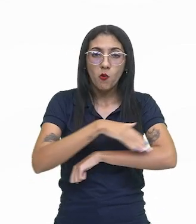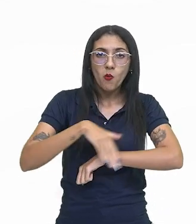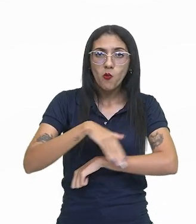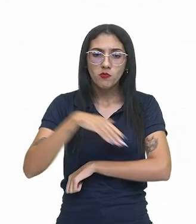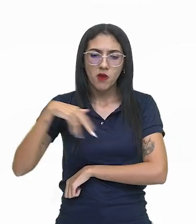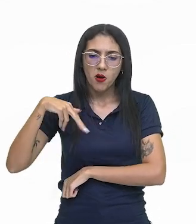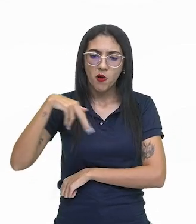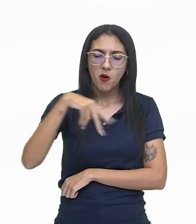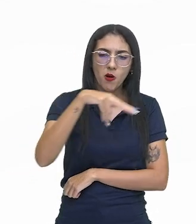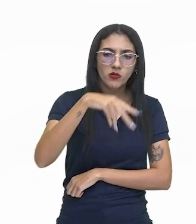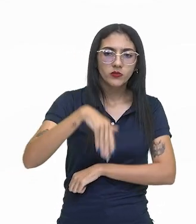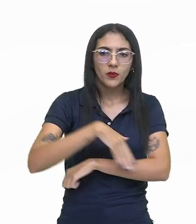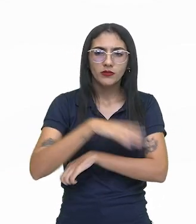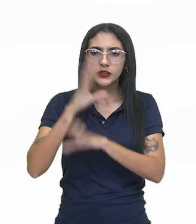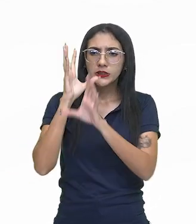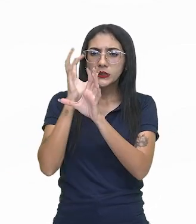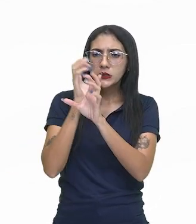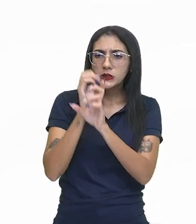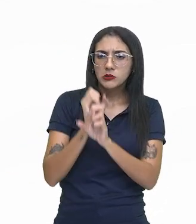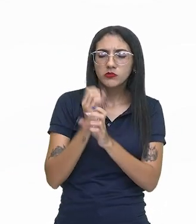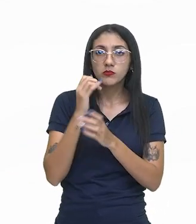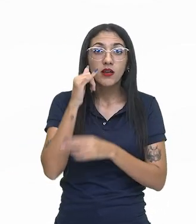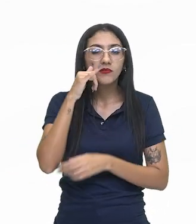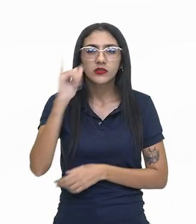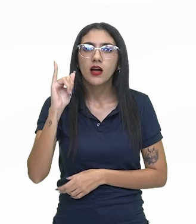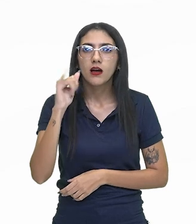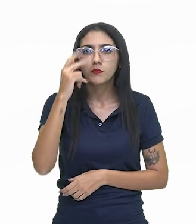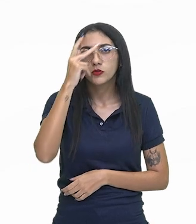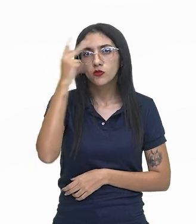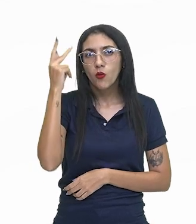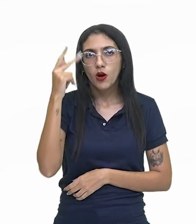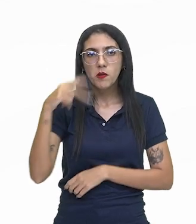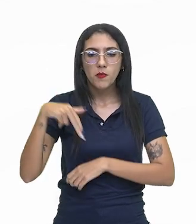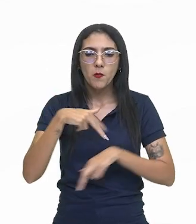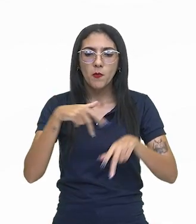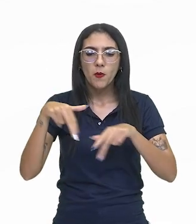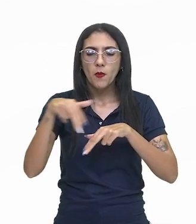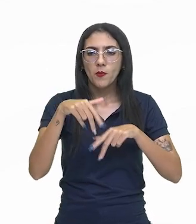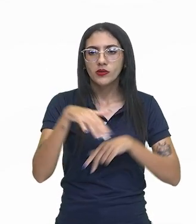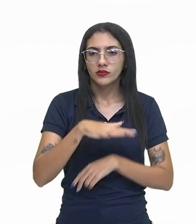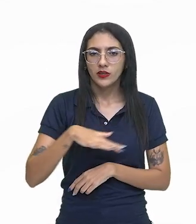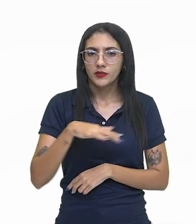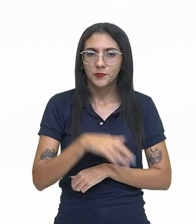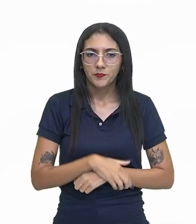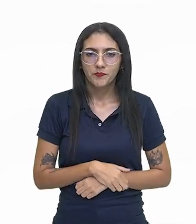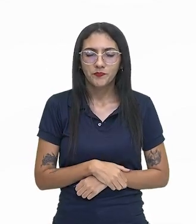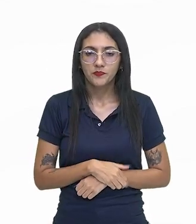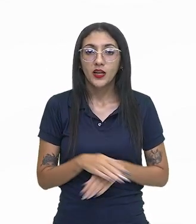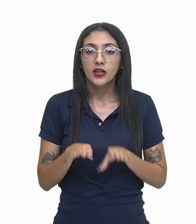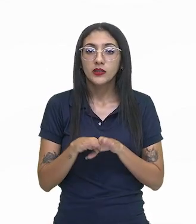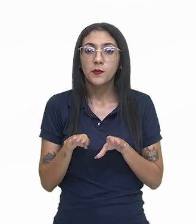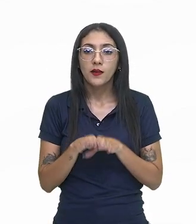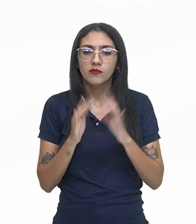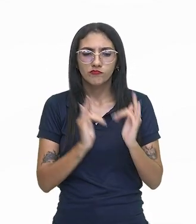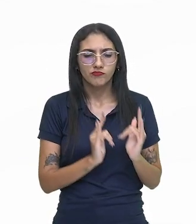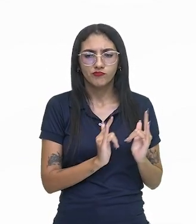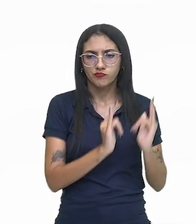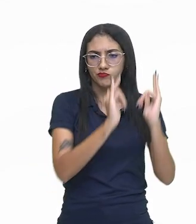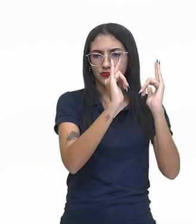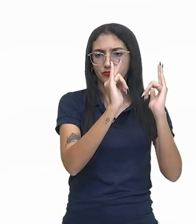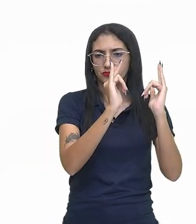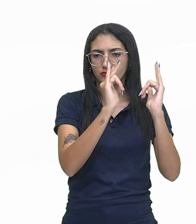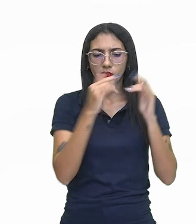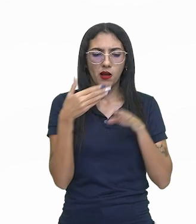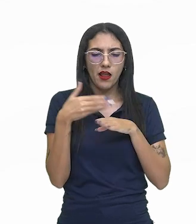passagem de pessoas, justamente para não ter gente ali naquelas áreas, né? Acesso limitado a edifícios públicos.